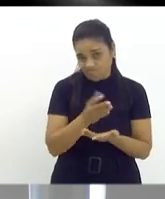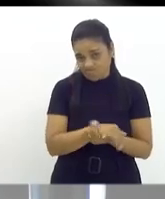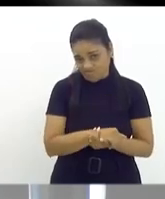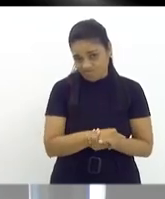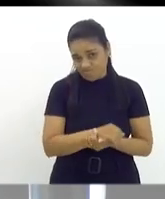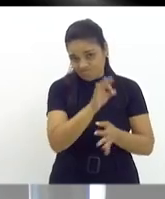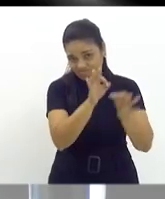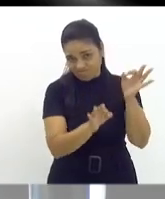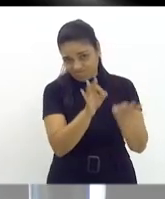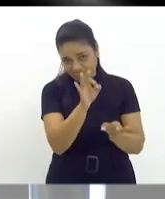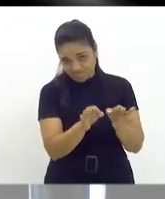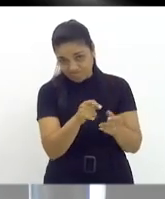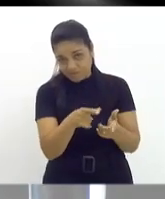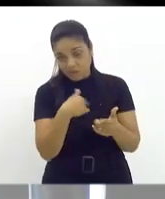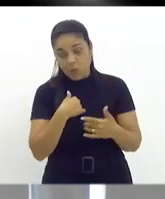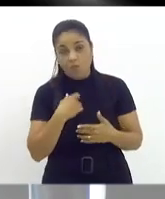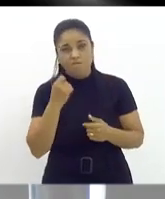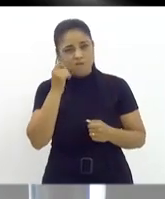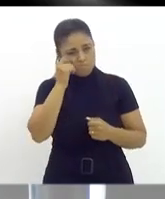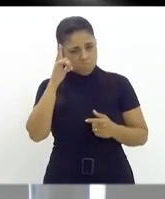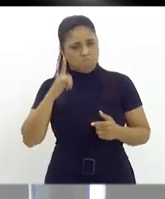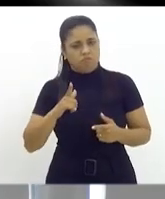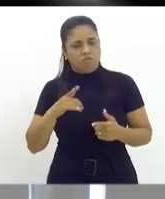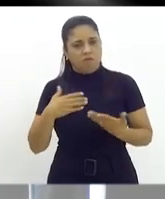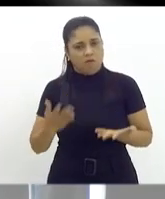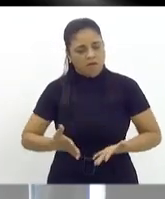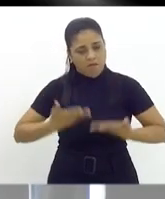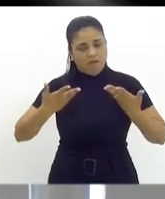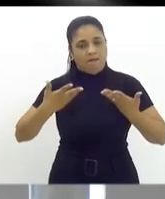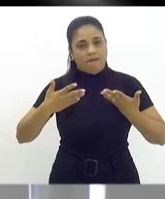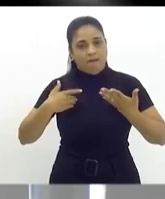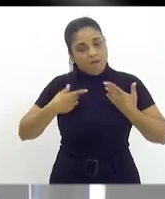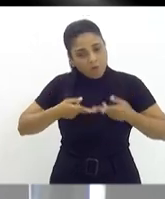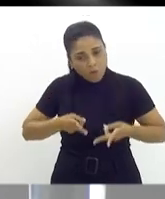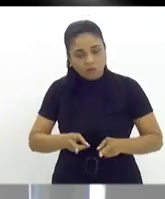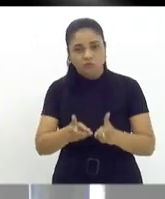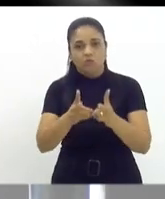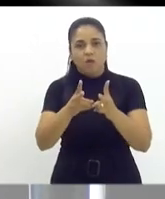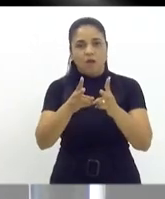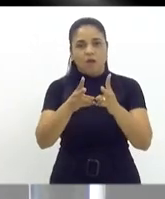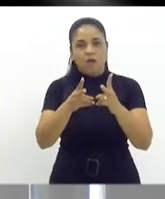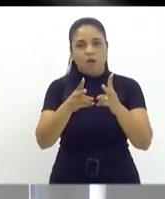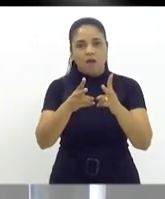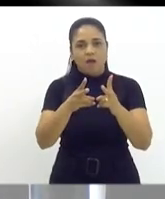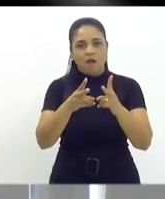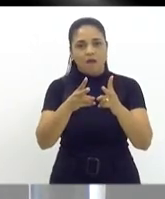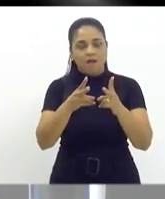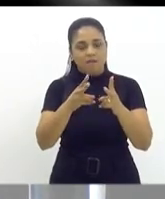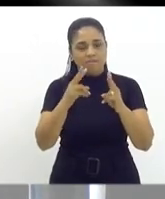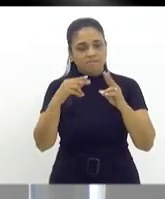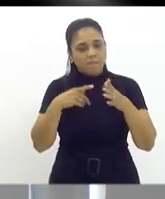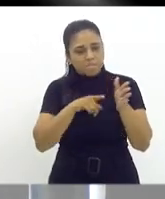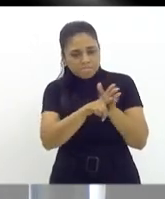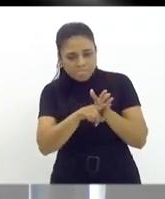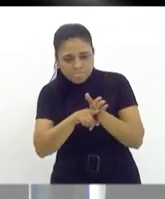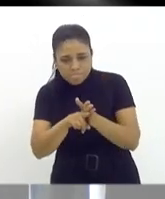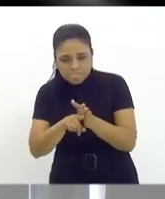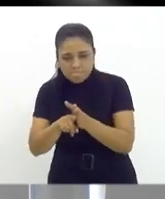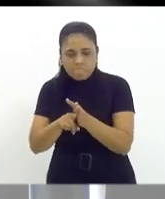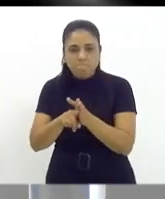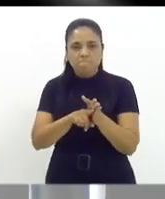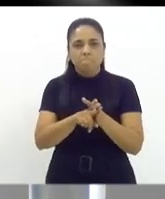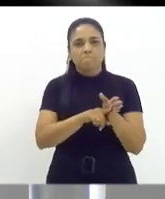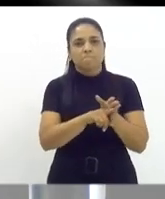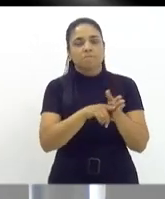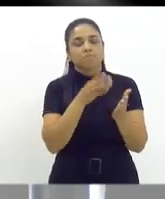isso nos desperta nos motivou muito a continuar olhando para dentro dessa questão para dentro